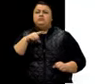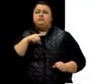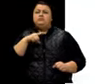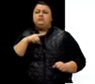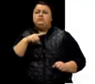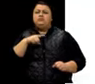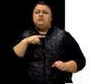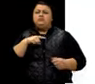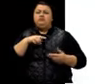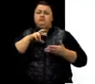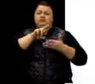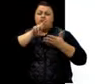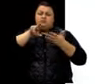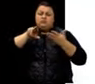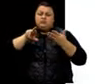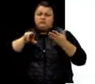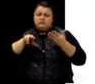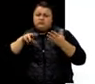compõem esse sistema.